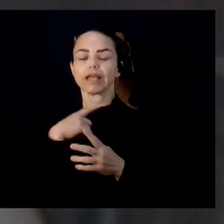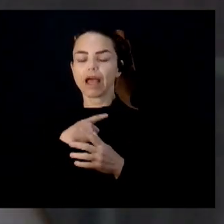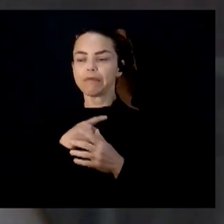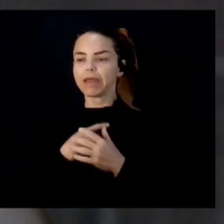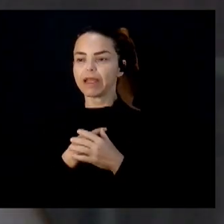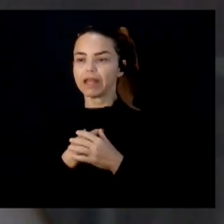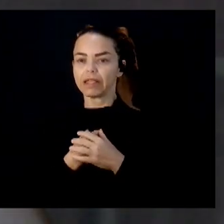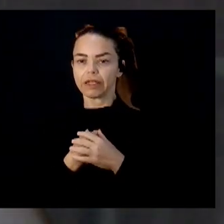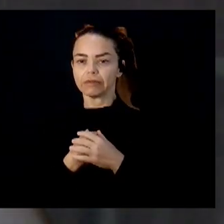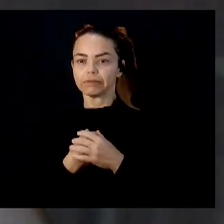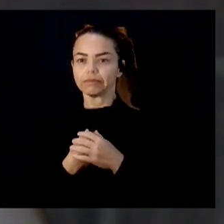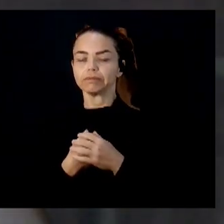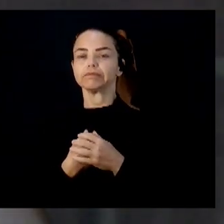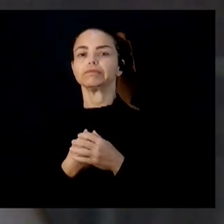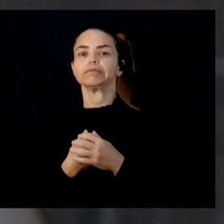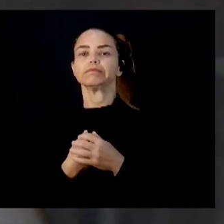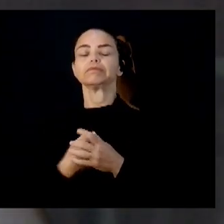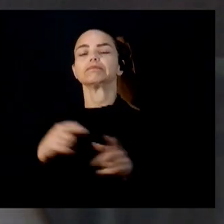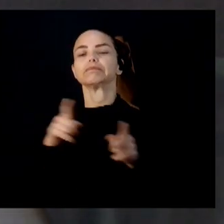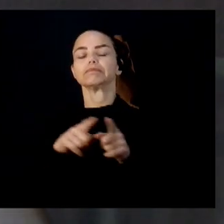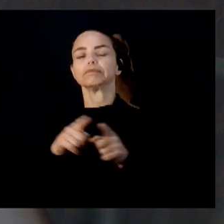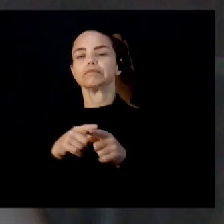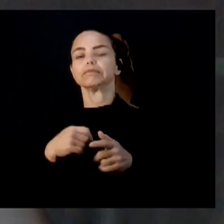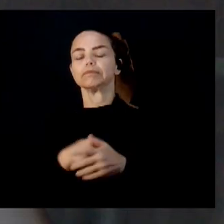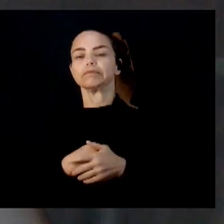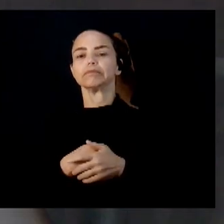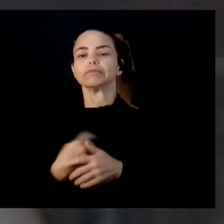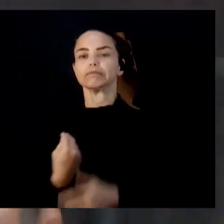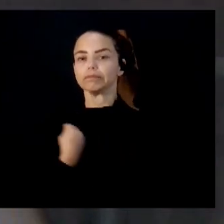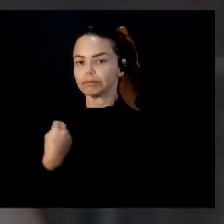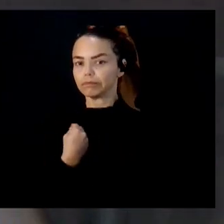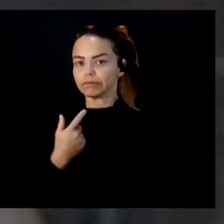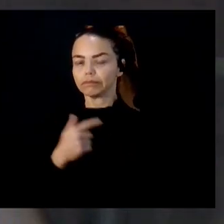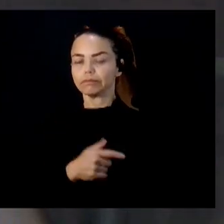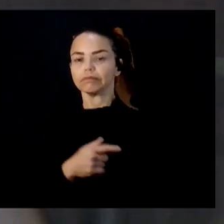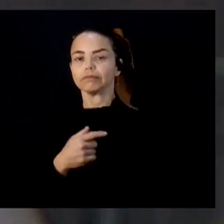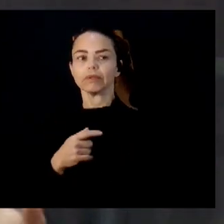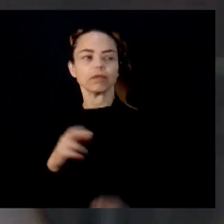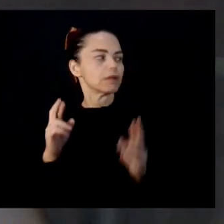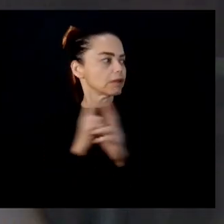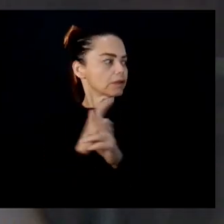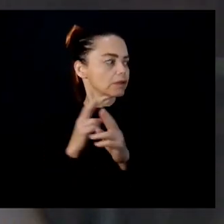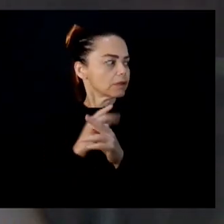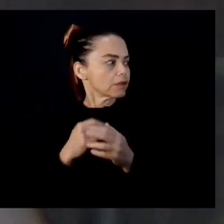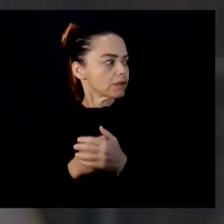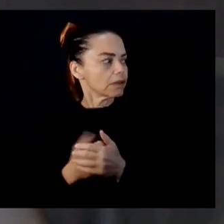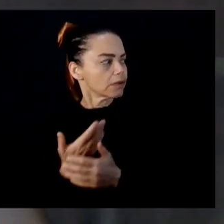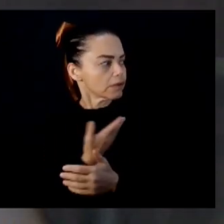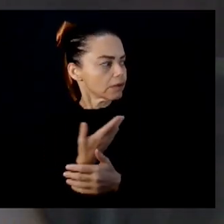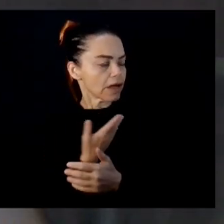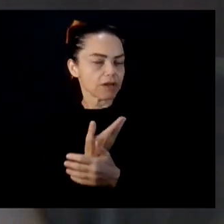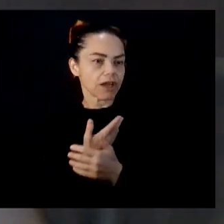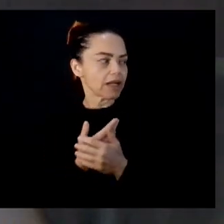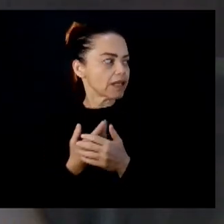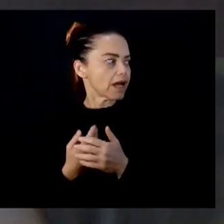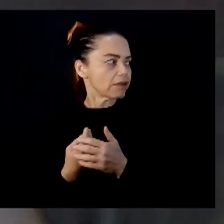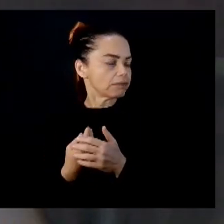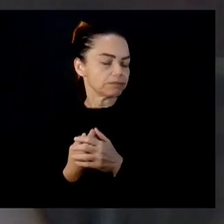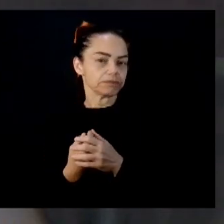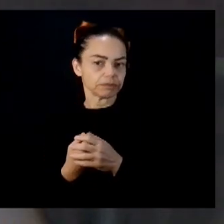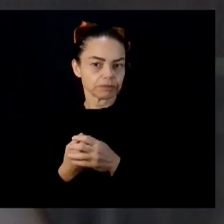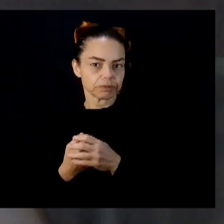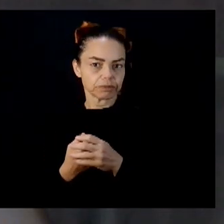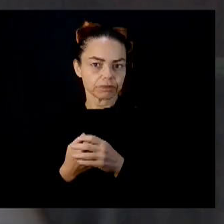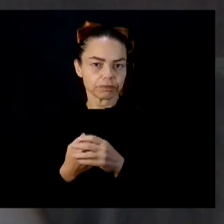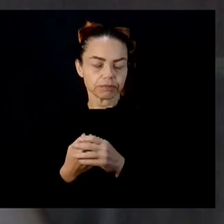uma variação também, porque se a gente for ver, isso acontece no relacionamento, isso acontece nas amizades, se a gente não tiver esse esforço de